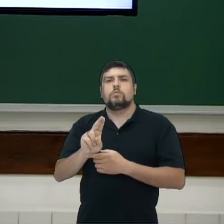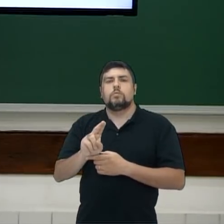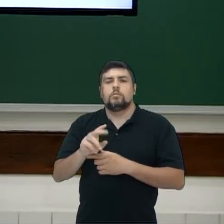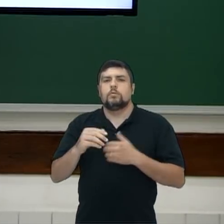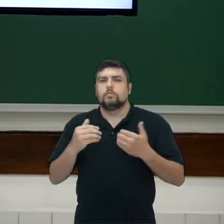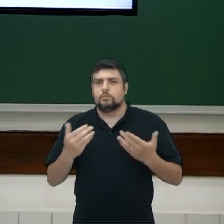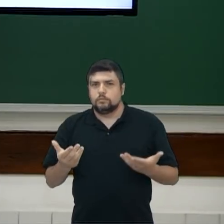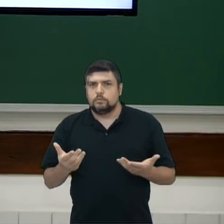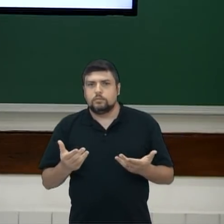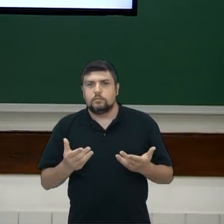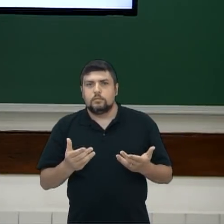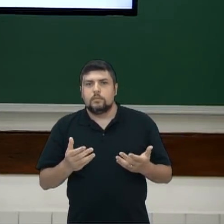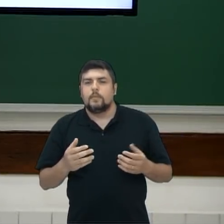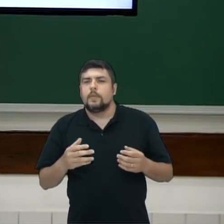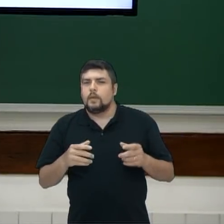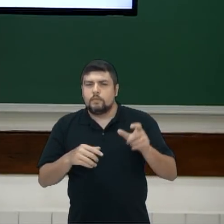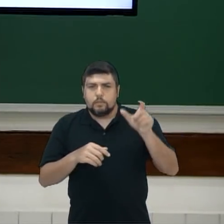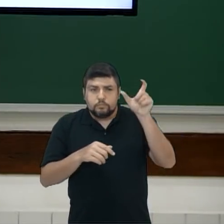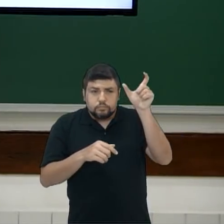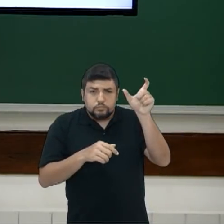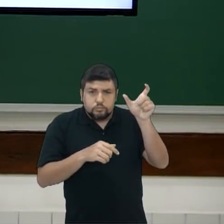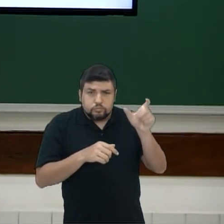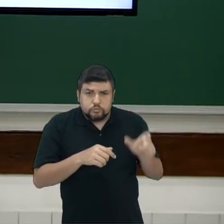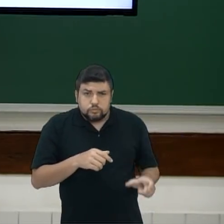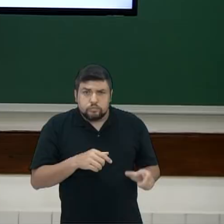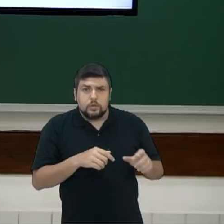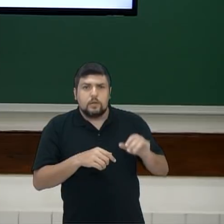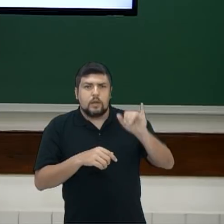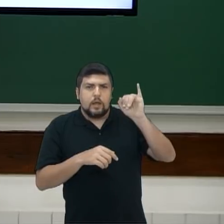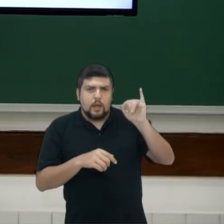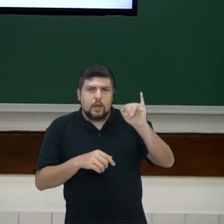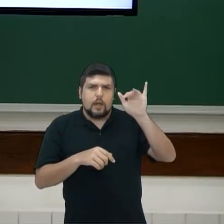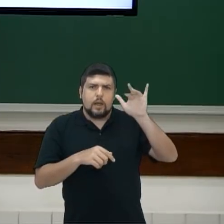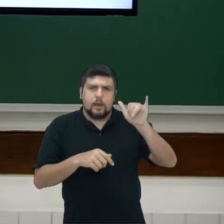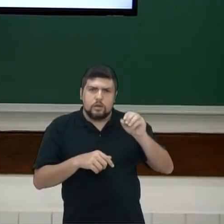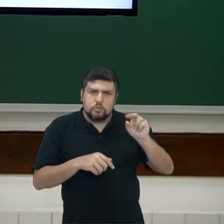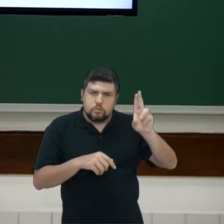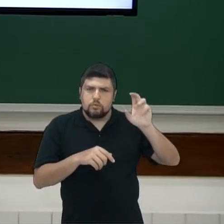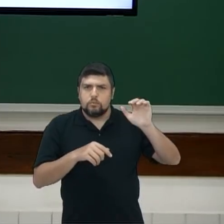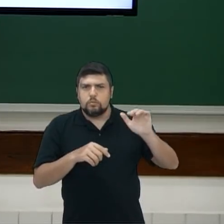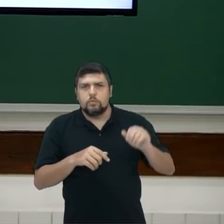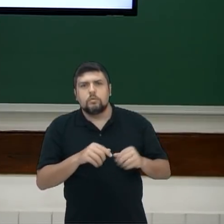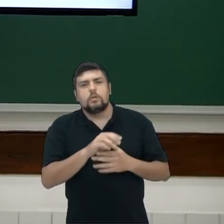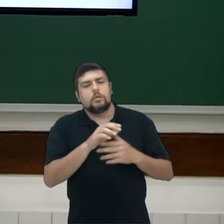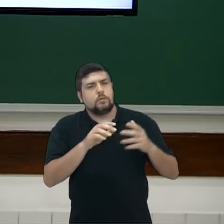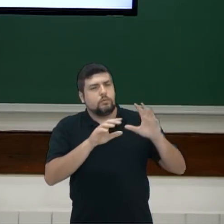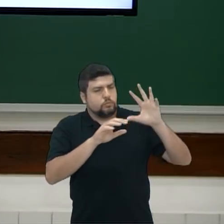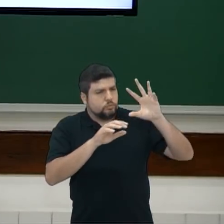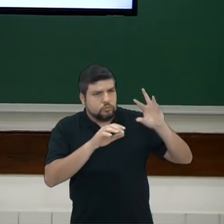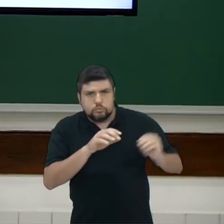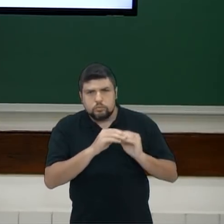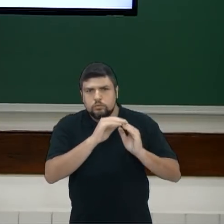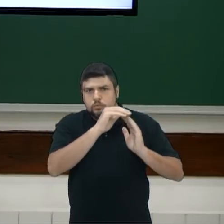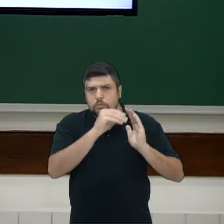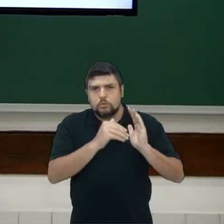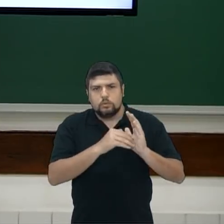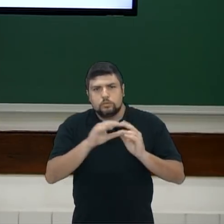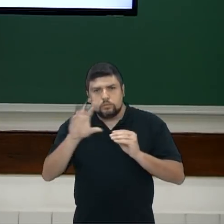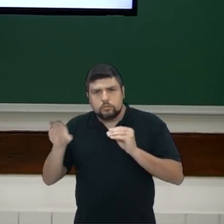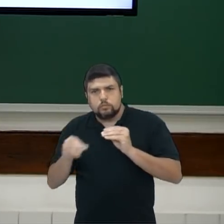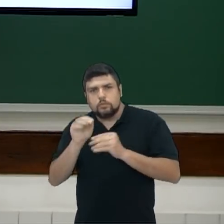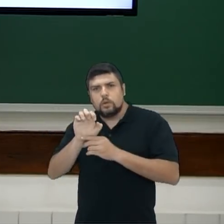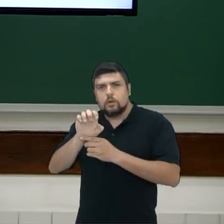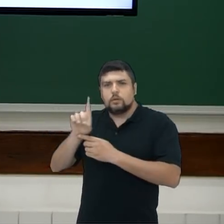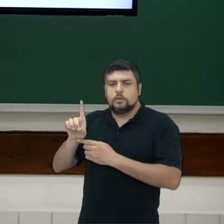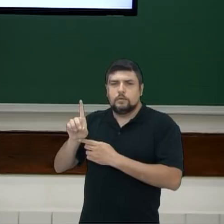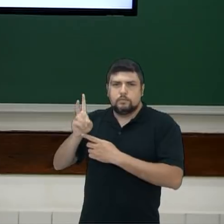Todos os sujeitos eu uso o mesmo verbo. Então, I cooked, eu cozinhei. You cooked, você cozinhou. E assim por